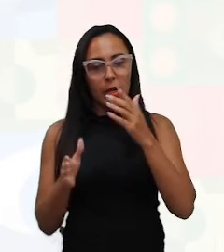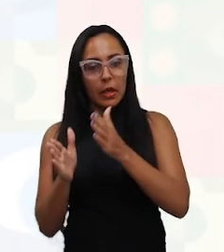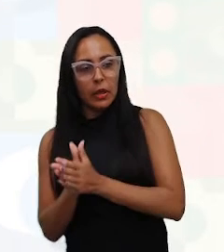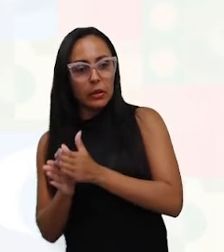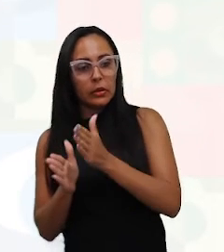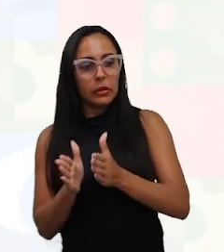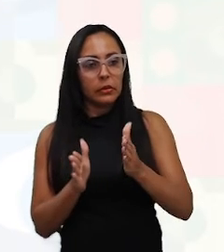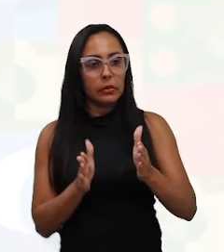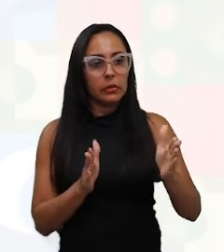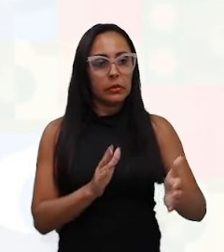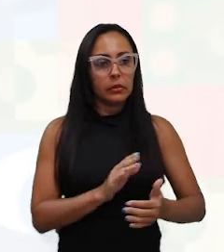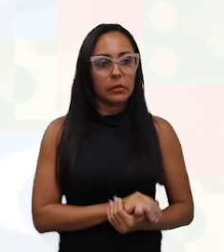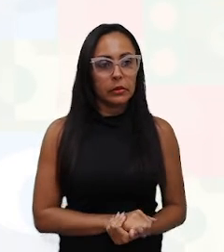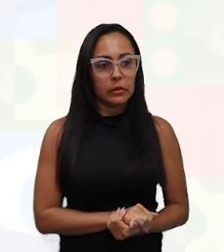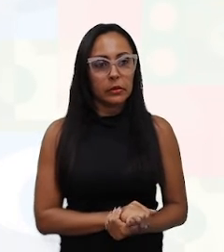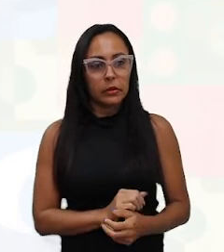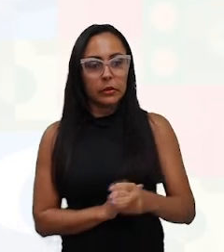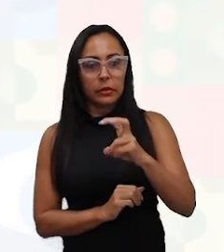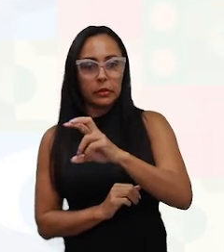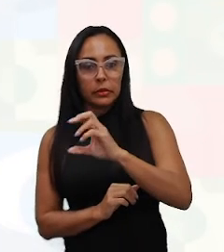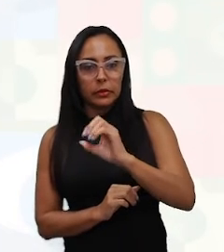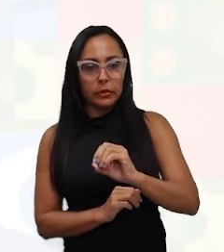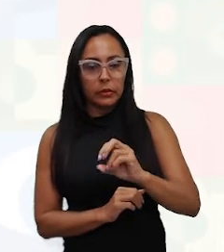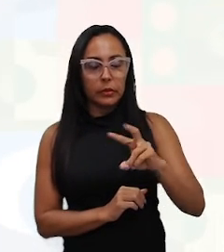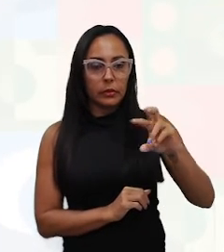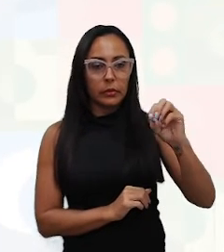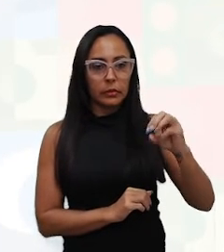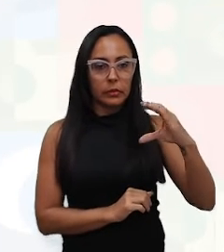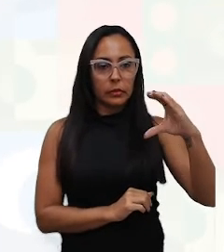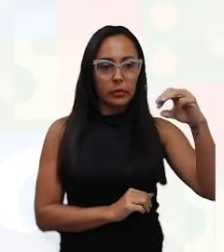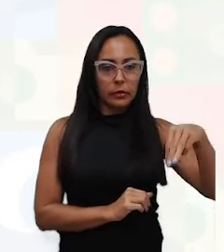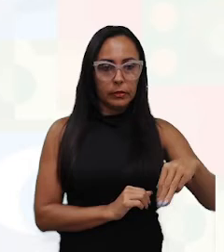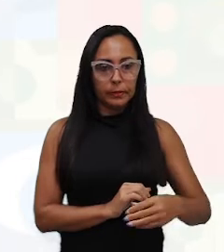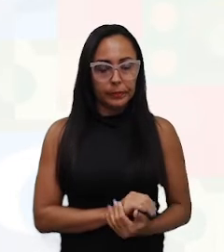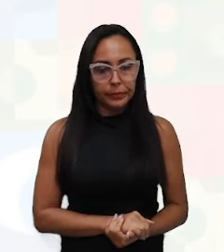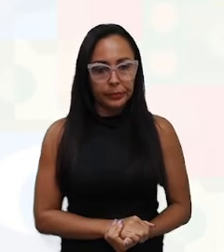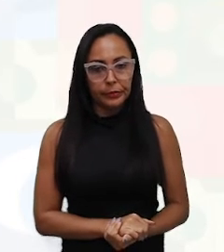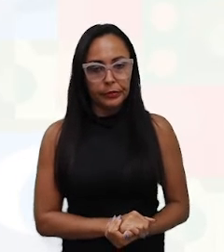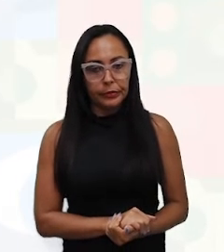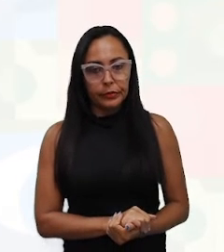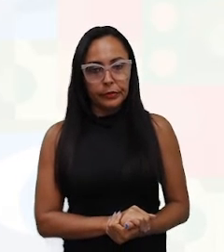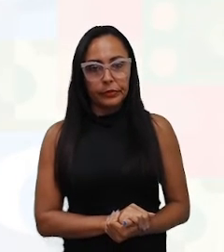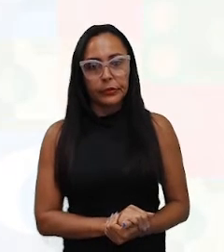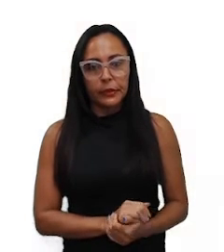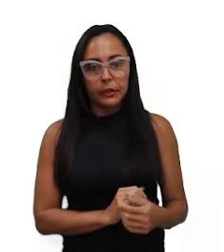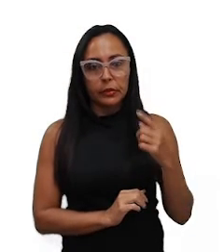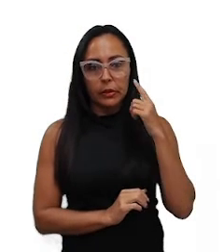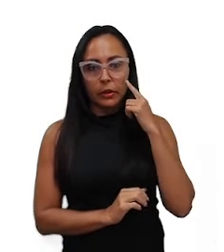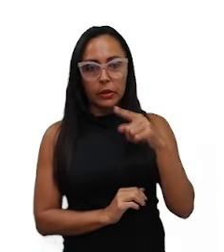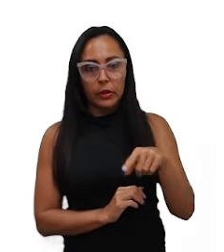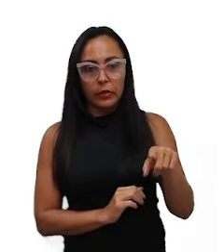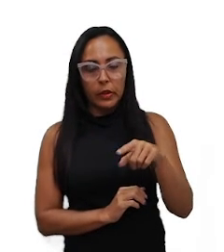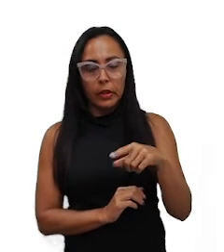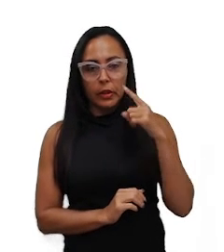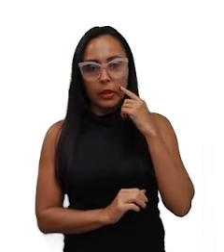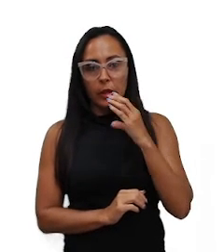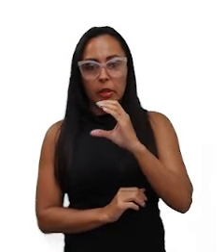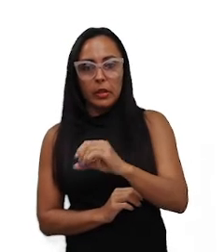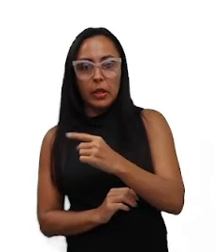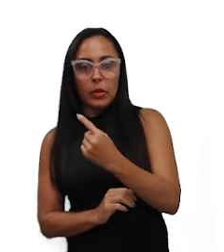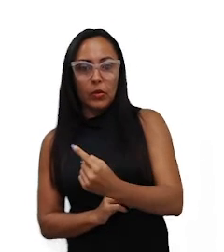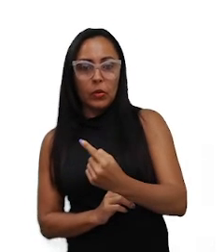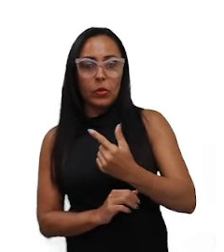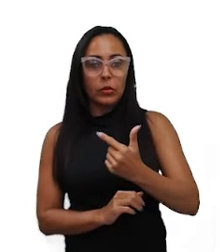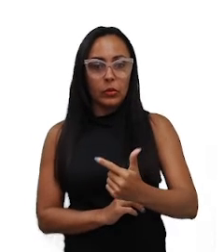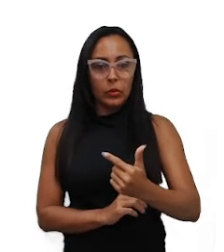piso em 50 por 50 centímetros a marcação, como vocês estão vendo no desenho. Então tem 0, 1, 2,